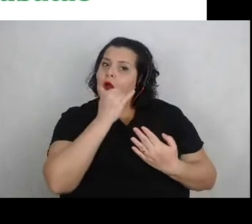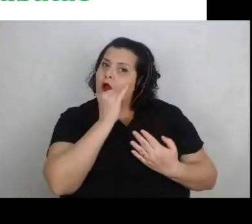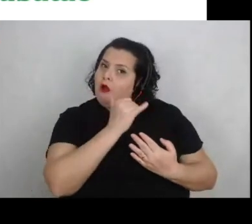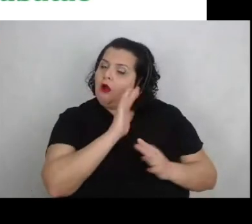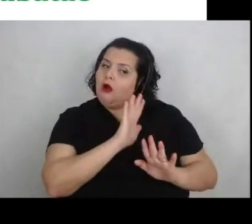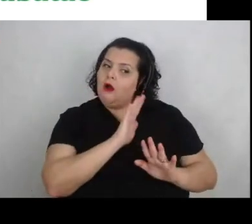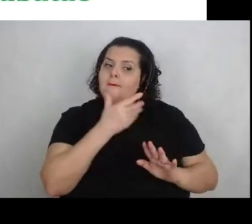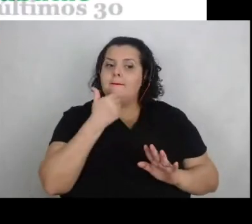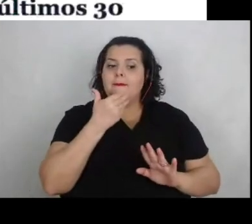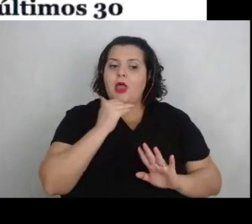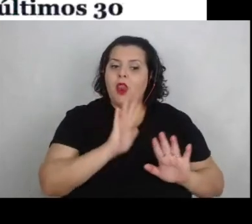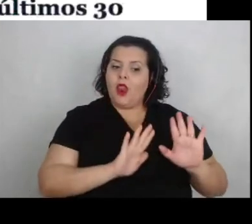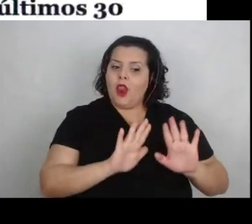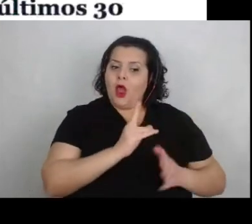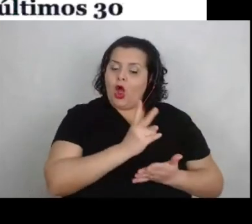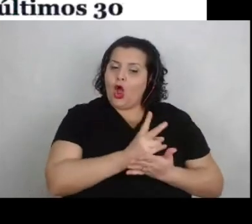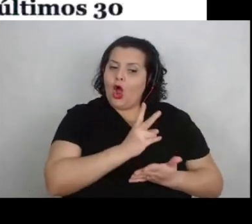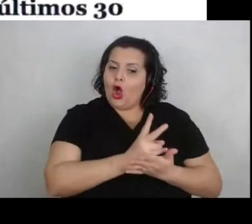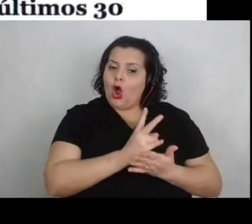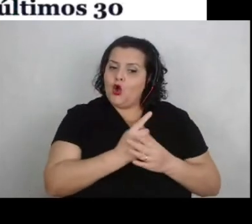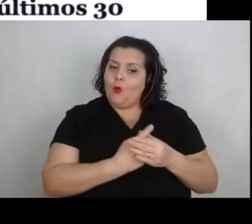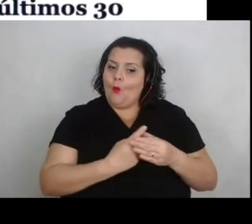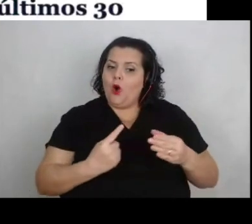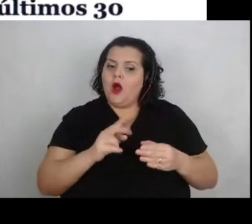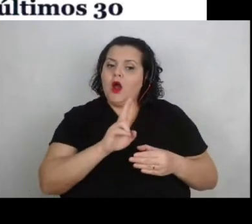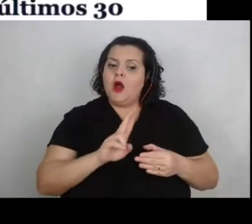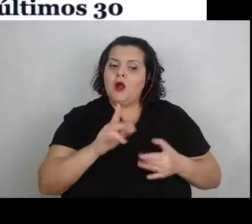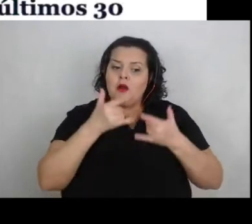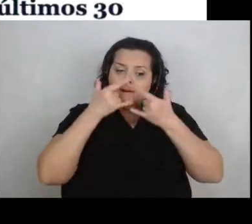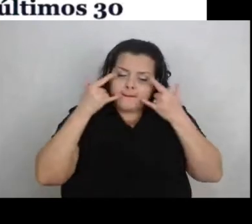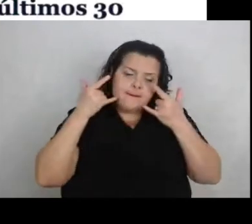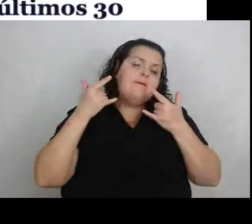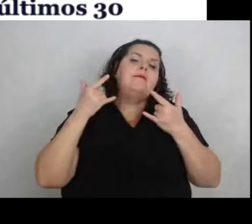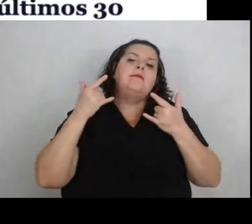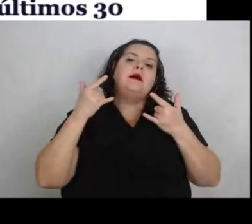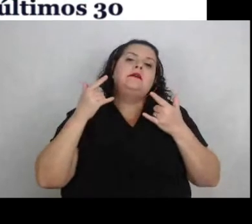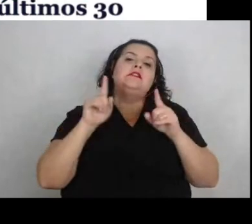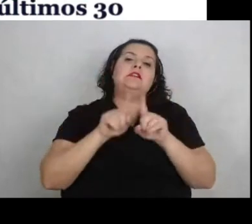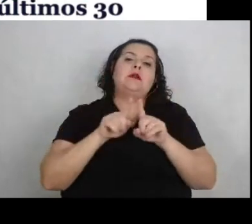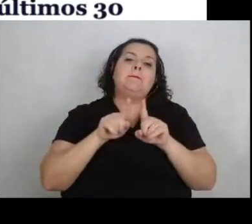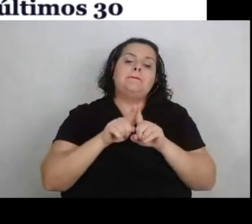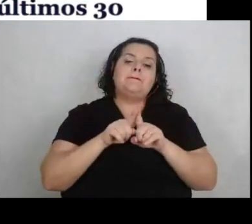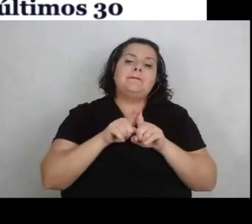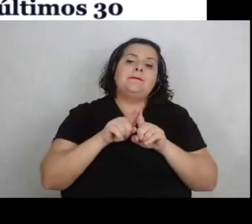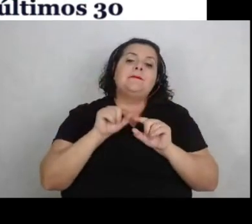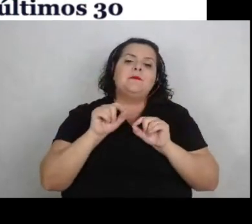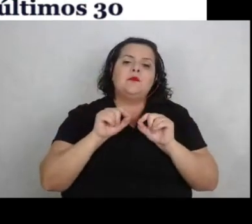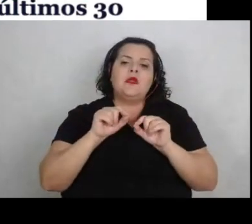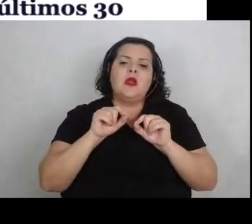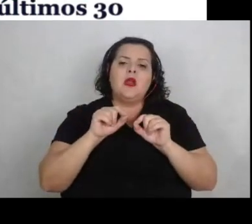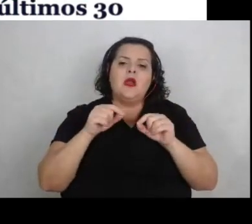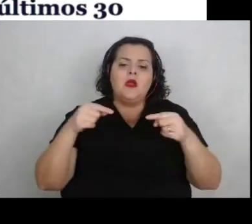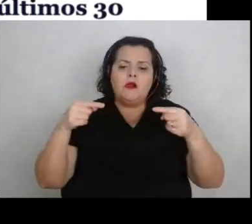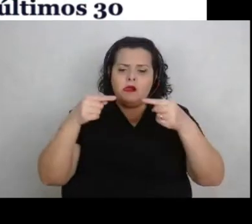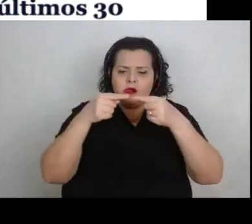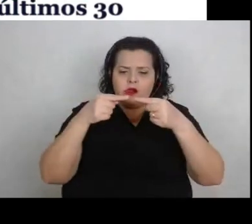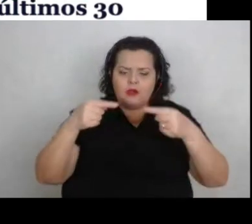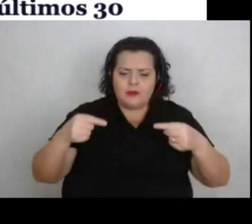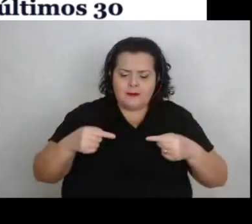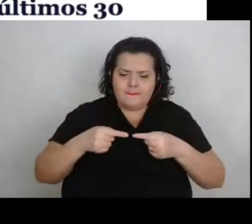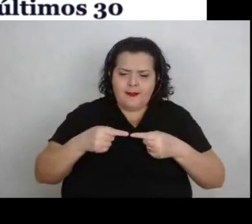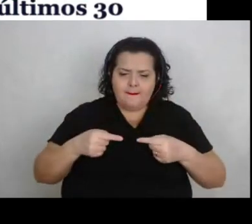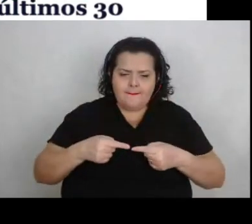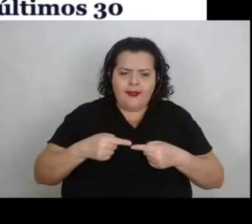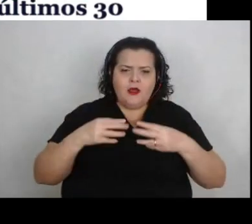utilização da máscara por toda a população. Pudemos perceber, cruzando os dados da entrevista, dados importantes, como, por exemplo, o fato de que